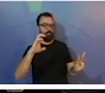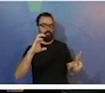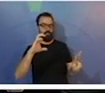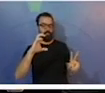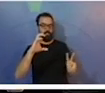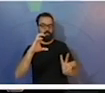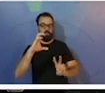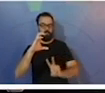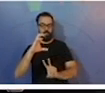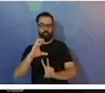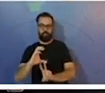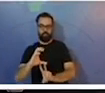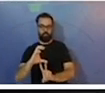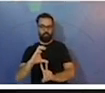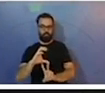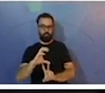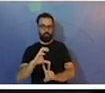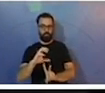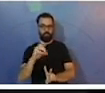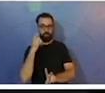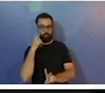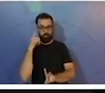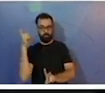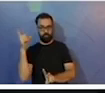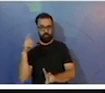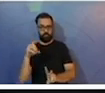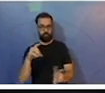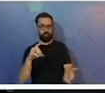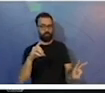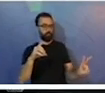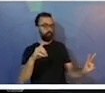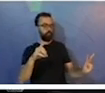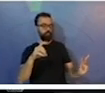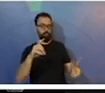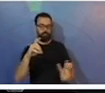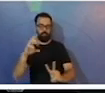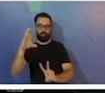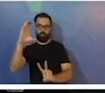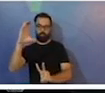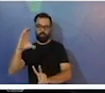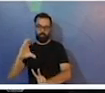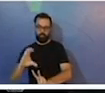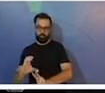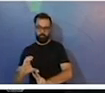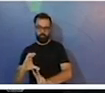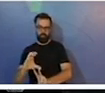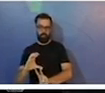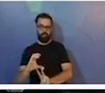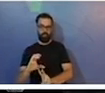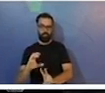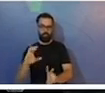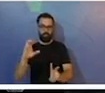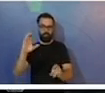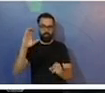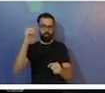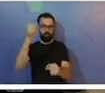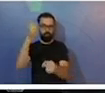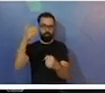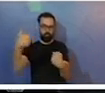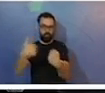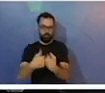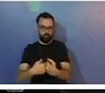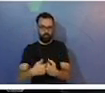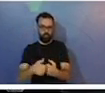no 2. Pego o número 2 e procuro a letra C. Onde as duas se